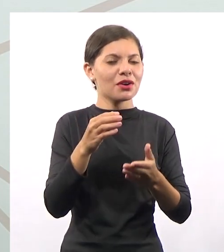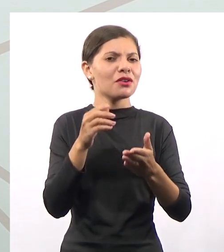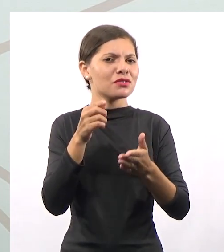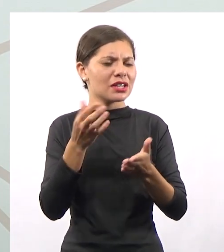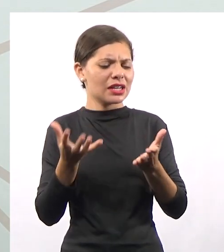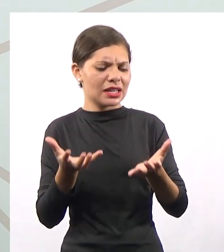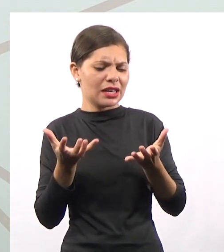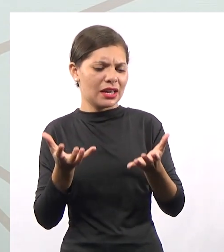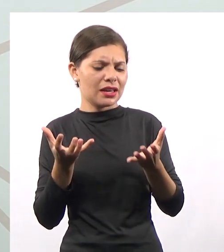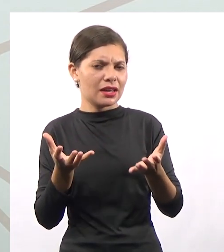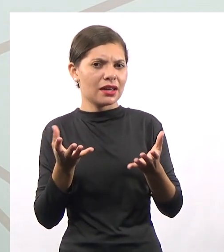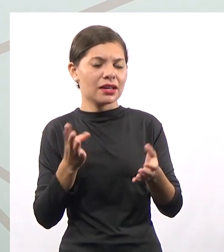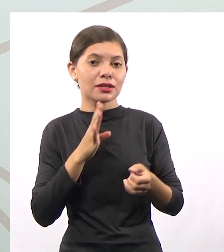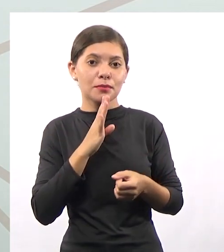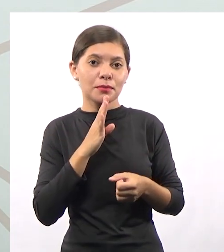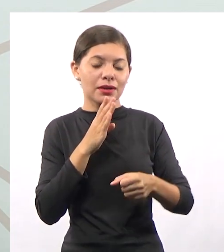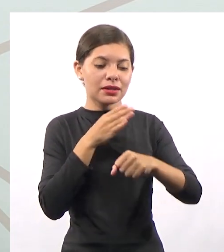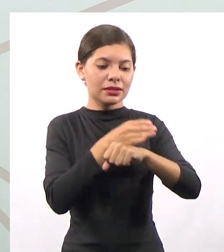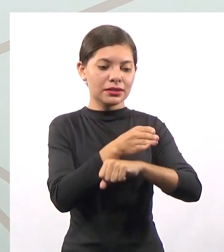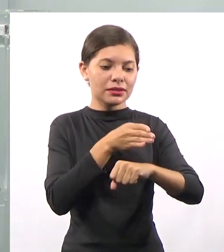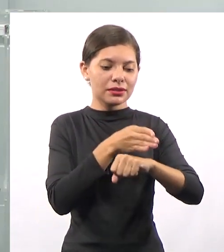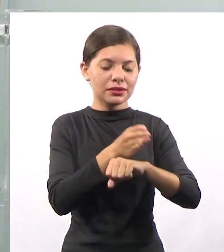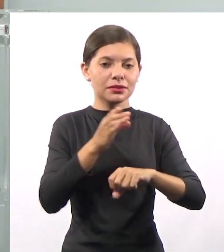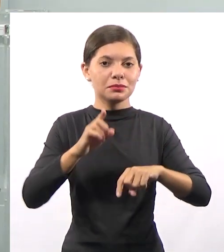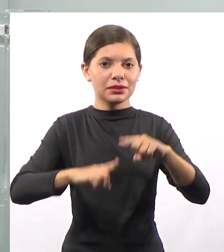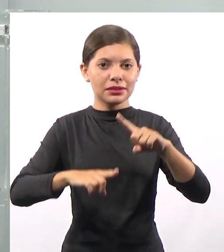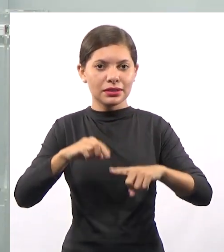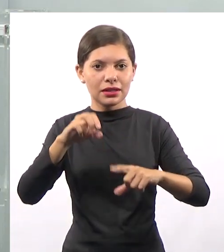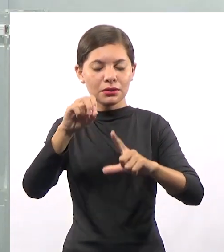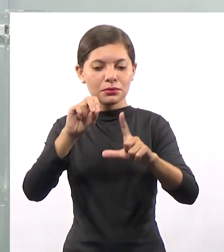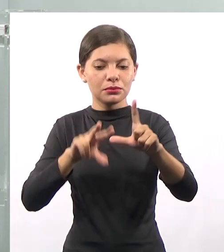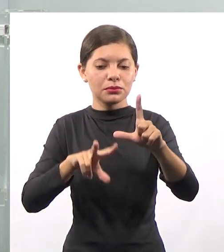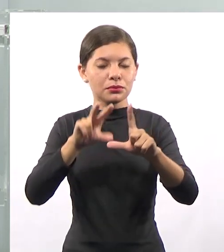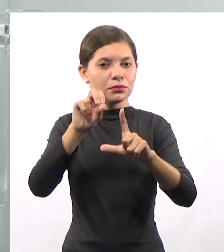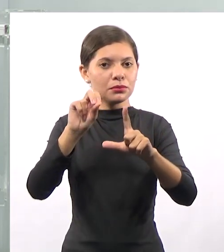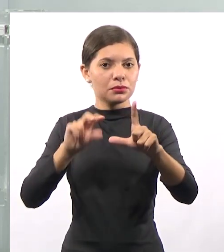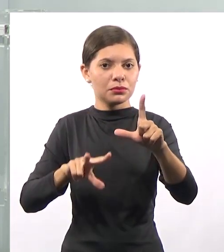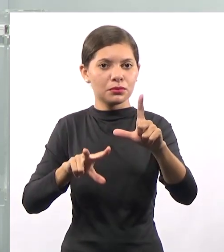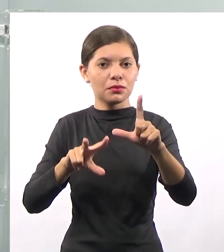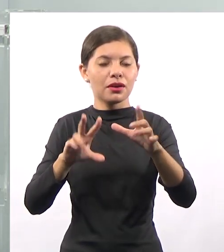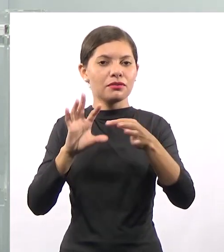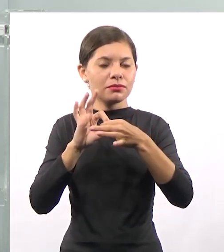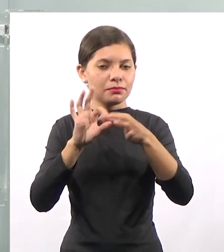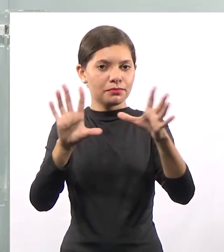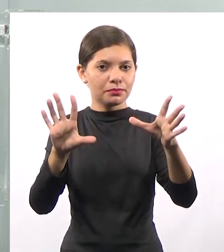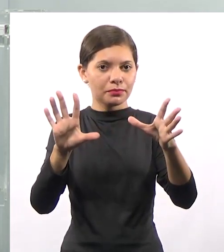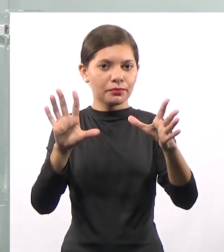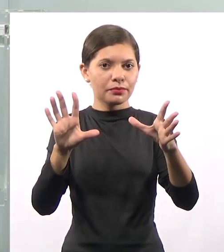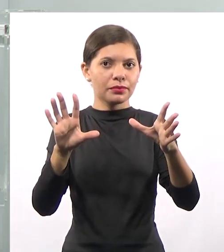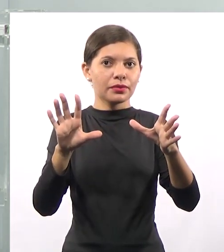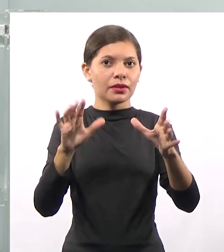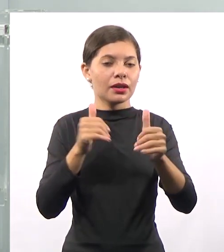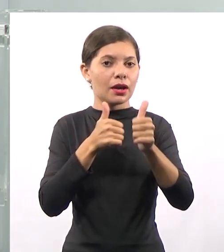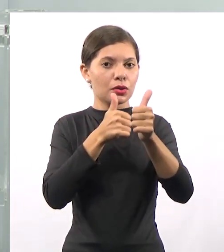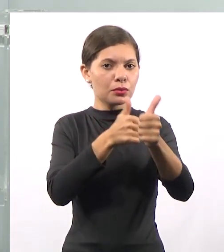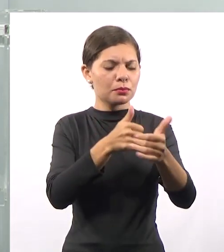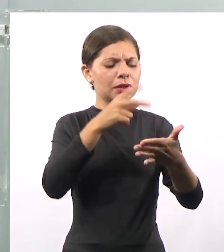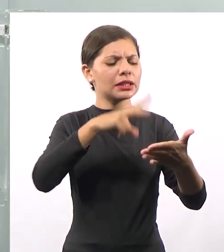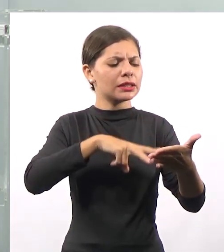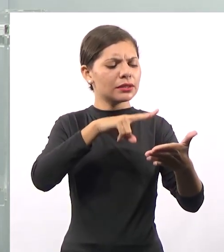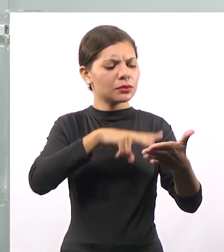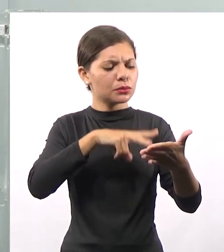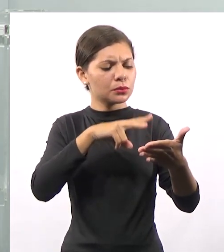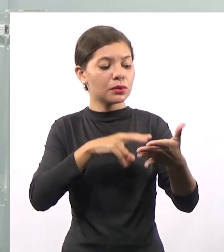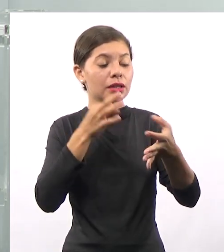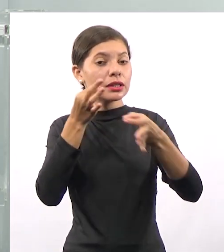é você. Se você quiser saber mais, acesse o material que está disponível no ambiente virtual, acompanhe as leituras e